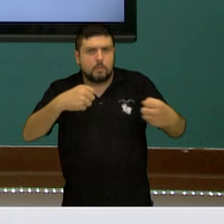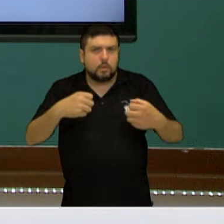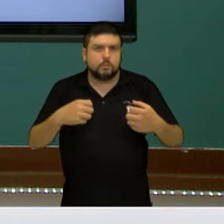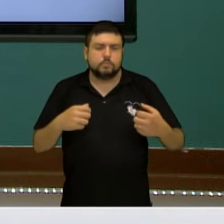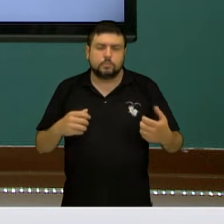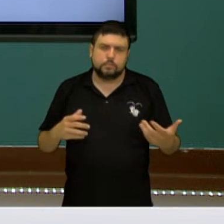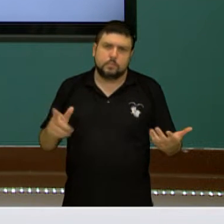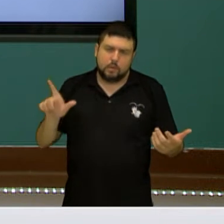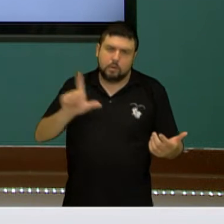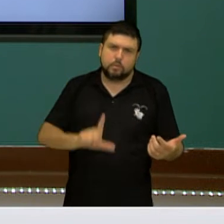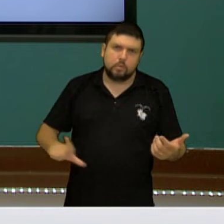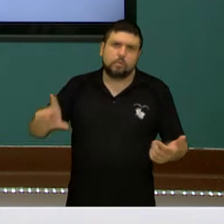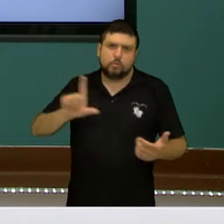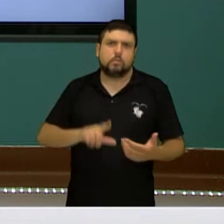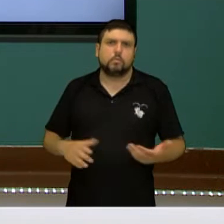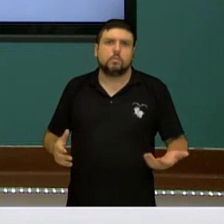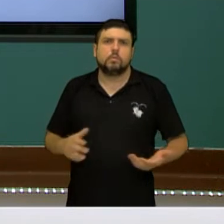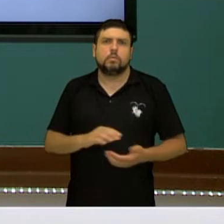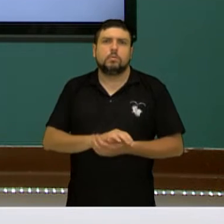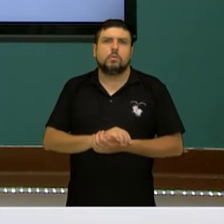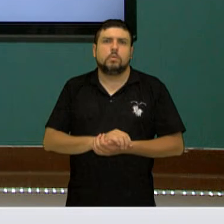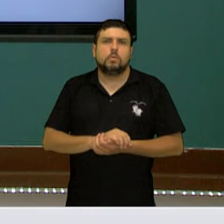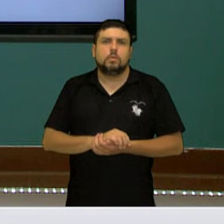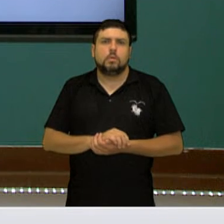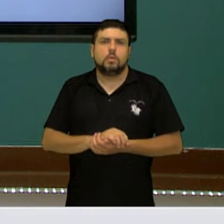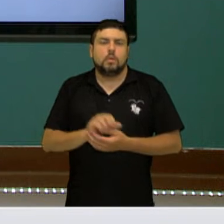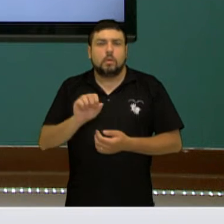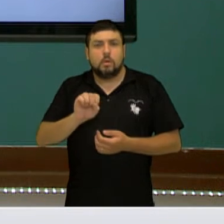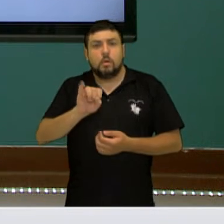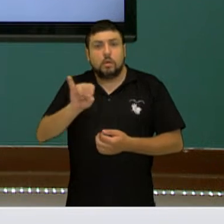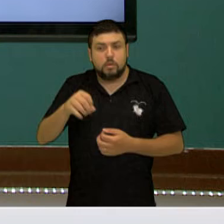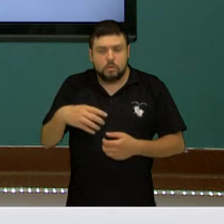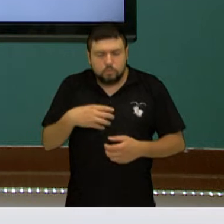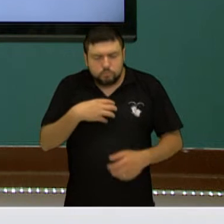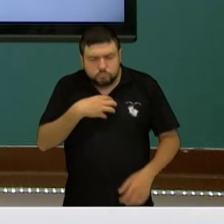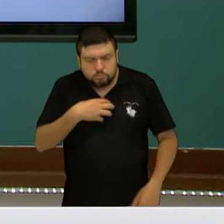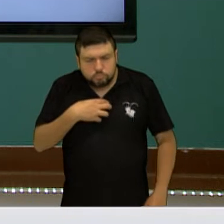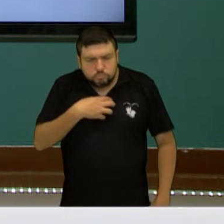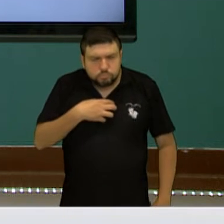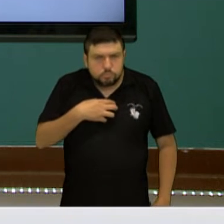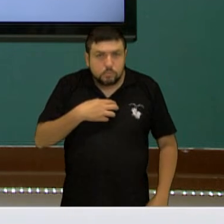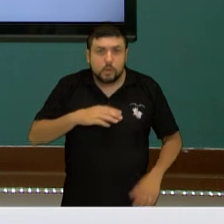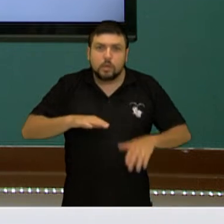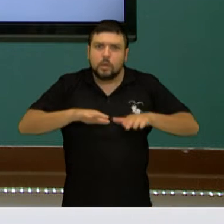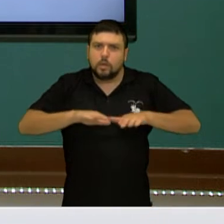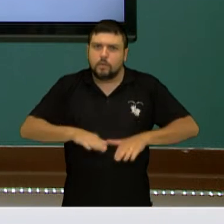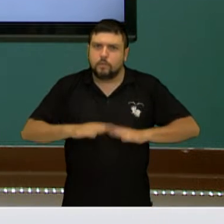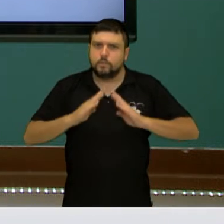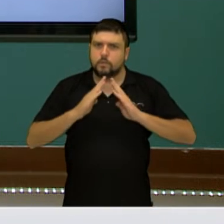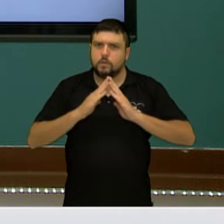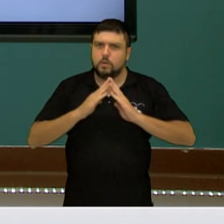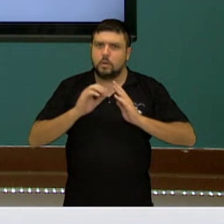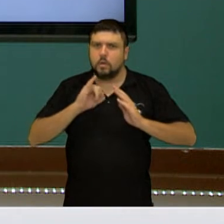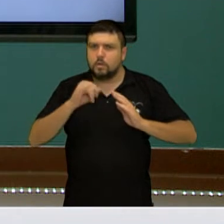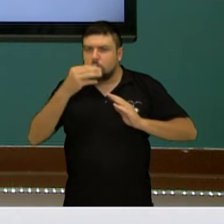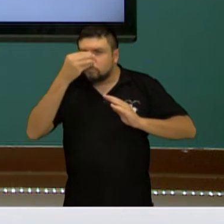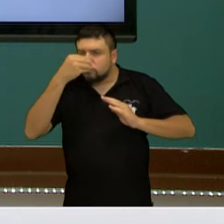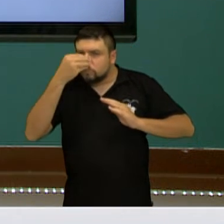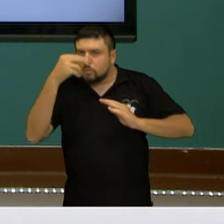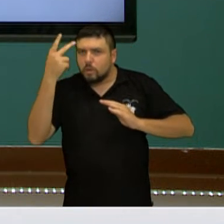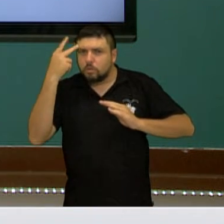lógico? Então, se alguém tem algum sintoma, fica quietinho em casa até saber se é um resfriado normal, se